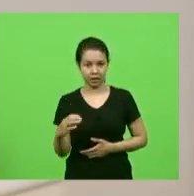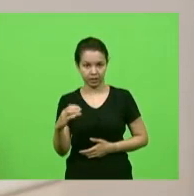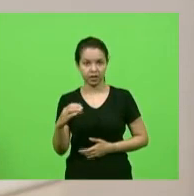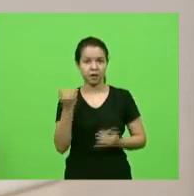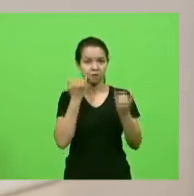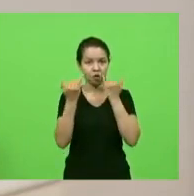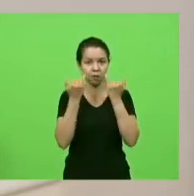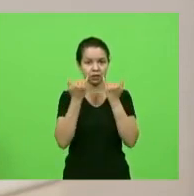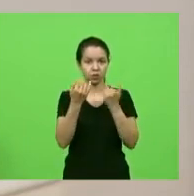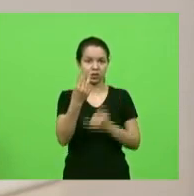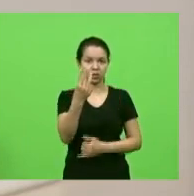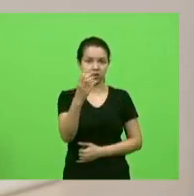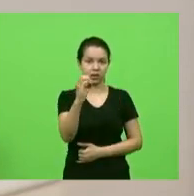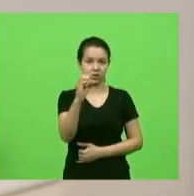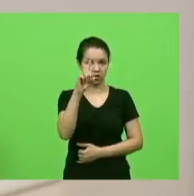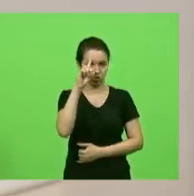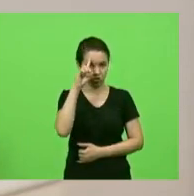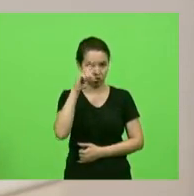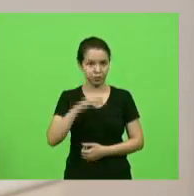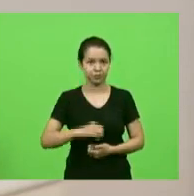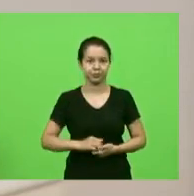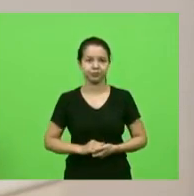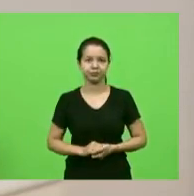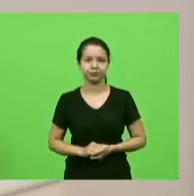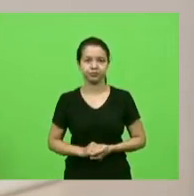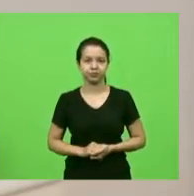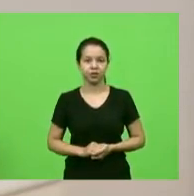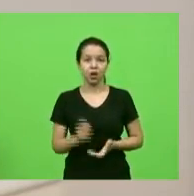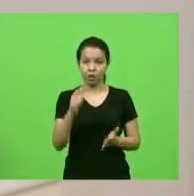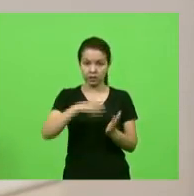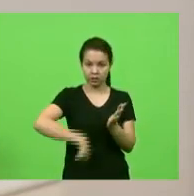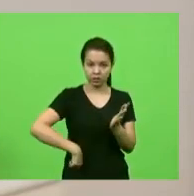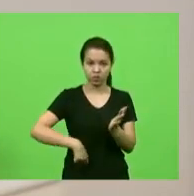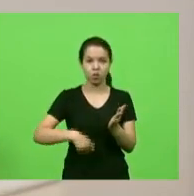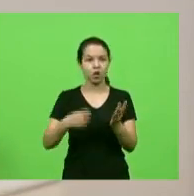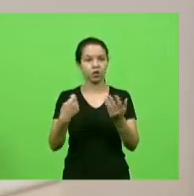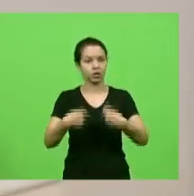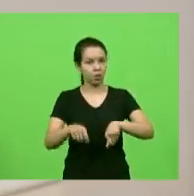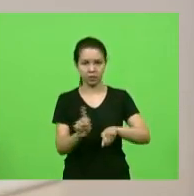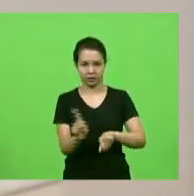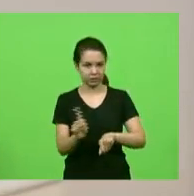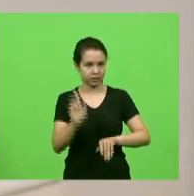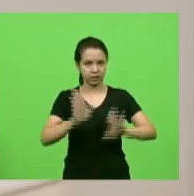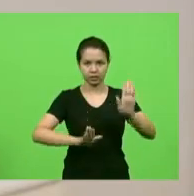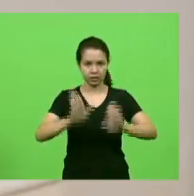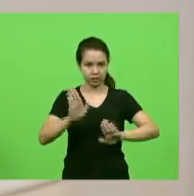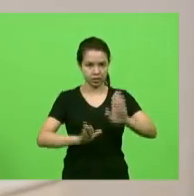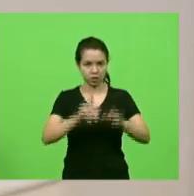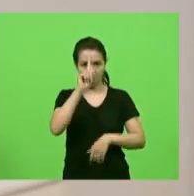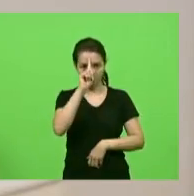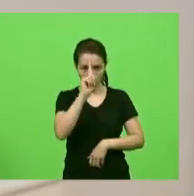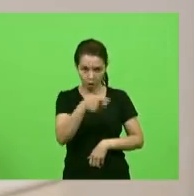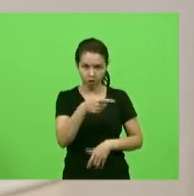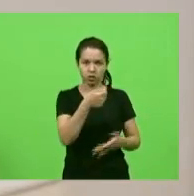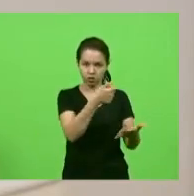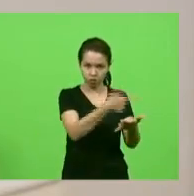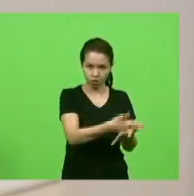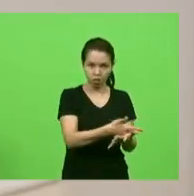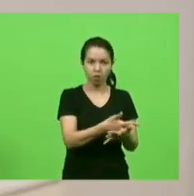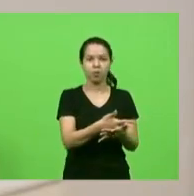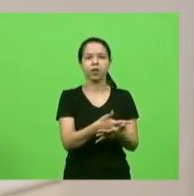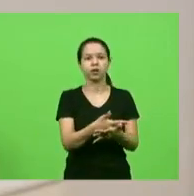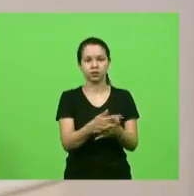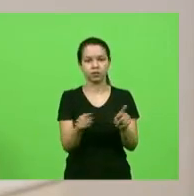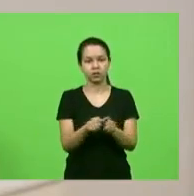dias. Com a assinatura da dispensa de licitação e da ordem de fornecimento, juntou-se igualmente parecer